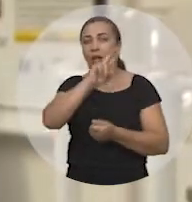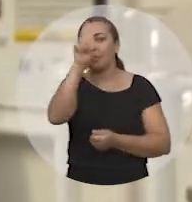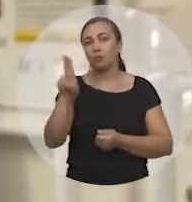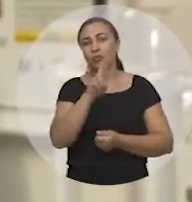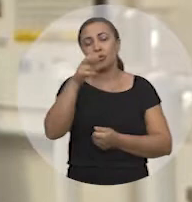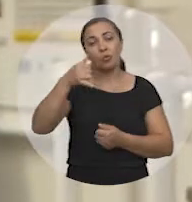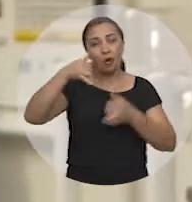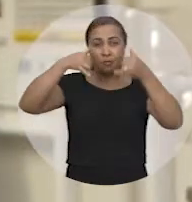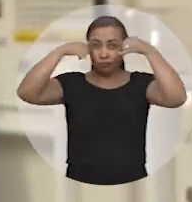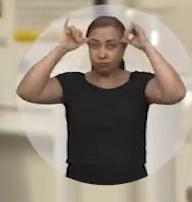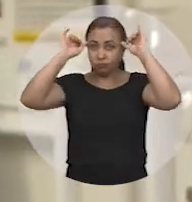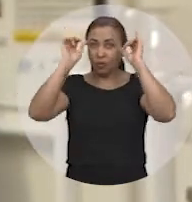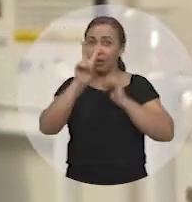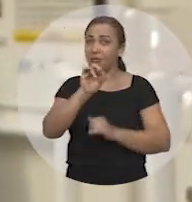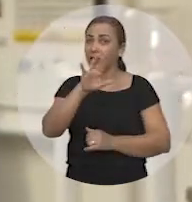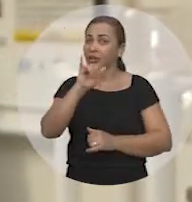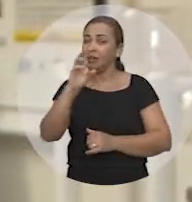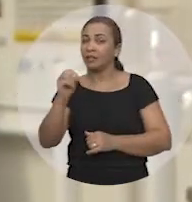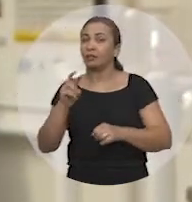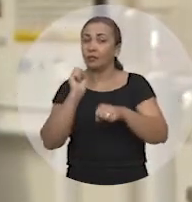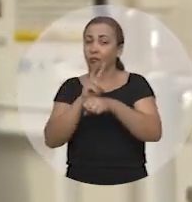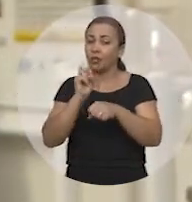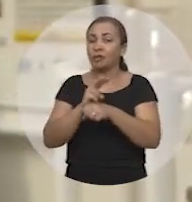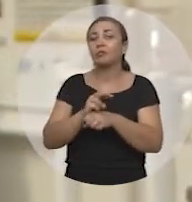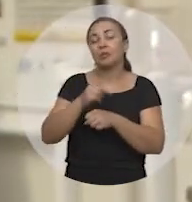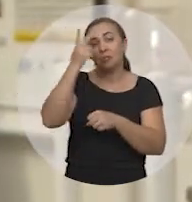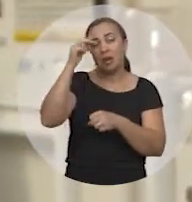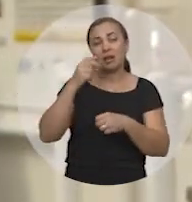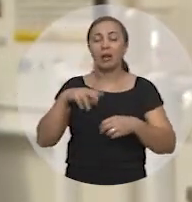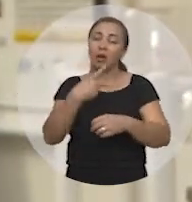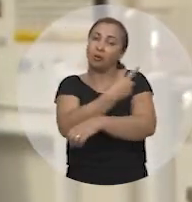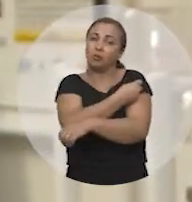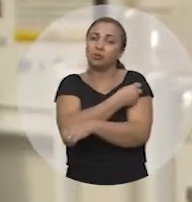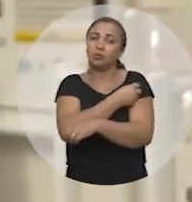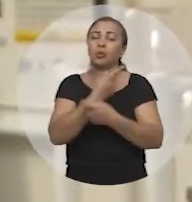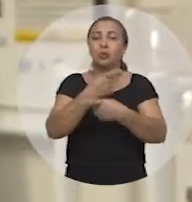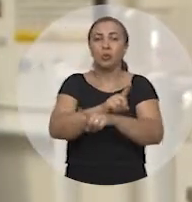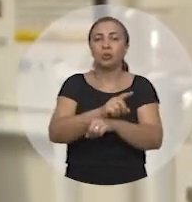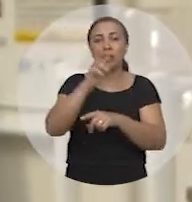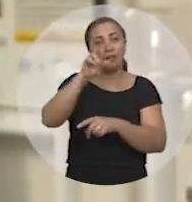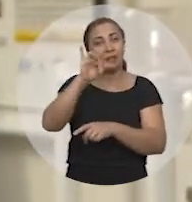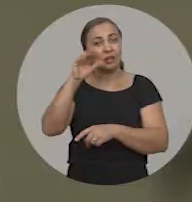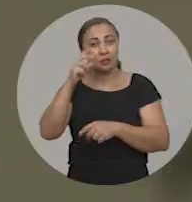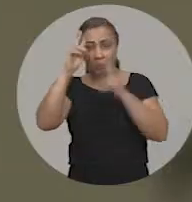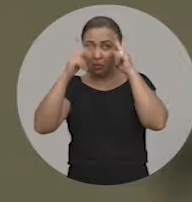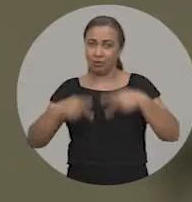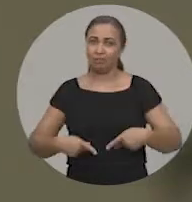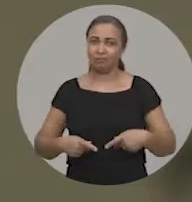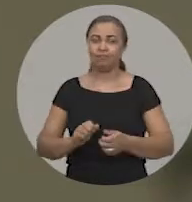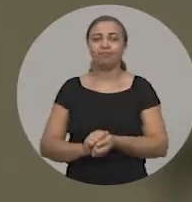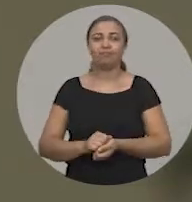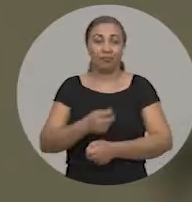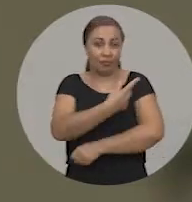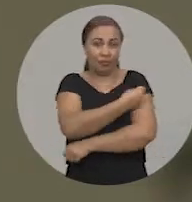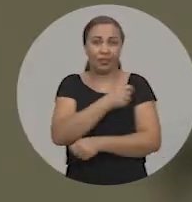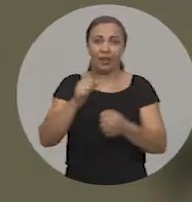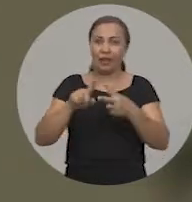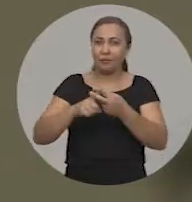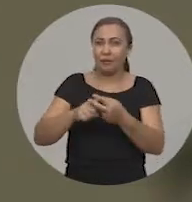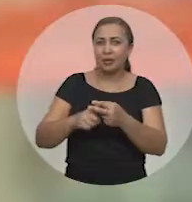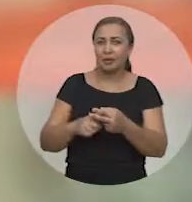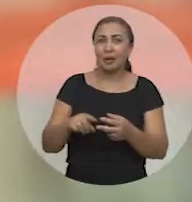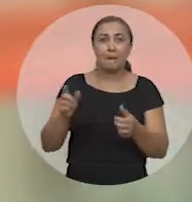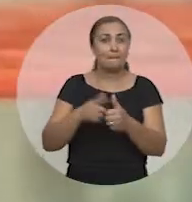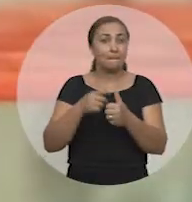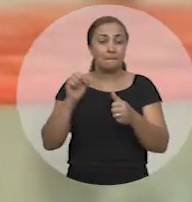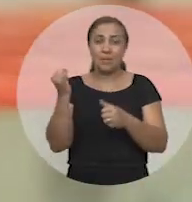utilizou da varíola bovina para imunizar os humanos e estarem protegidos contra a varíola humana. As vacinas são produzidas